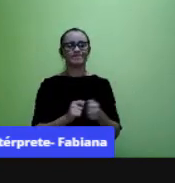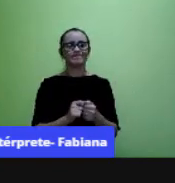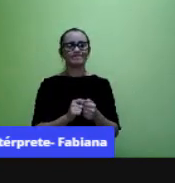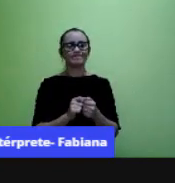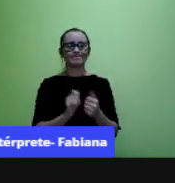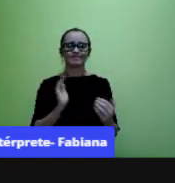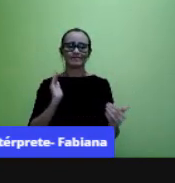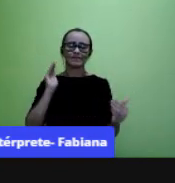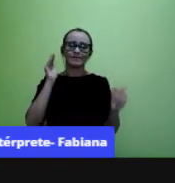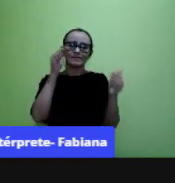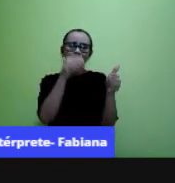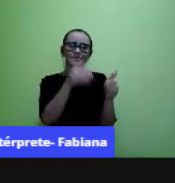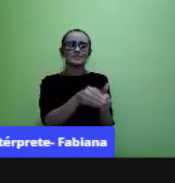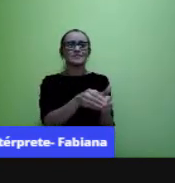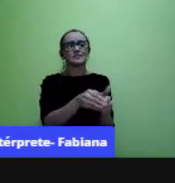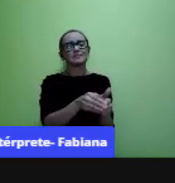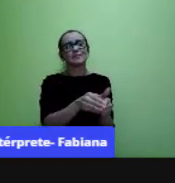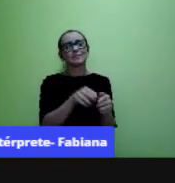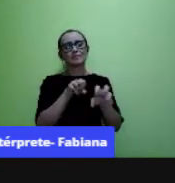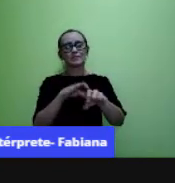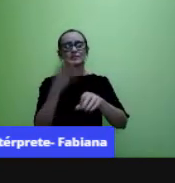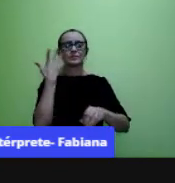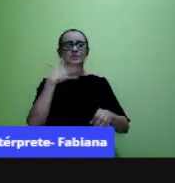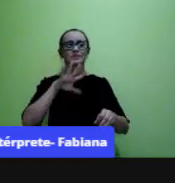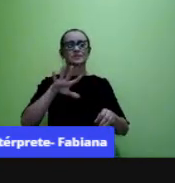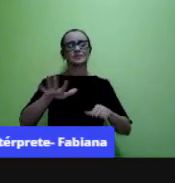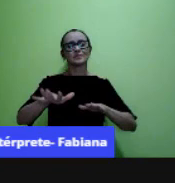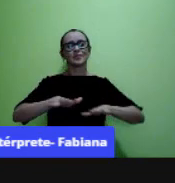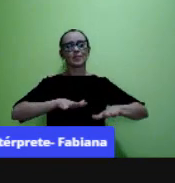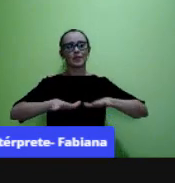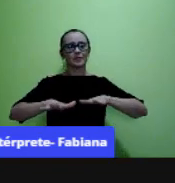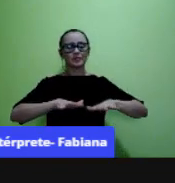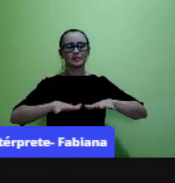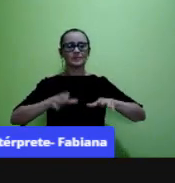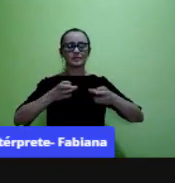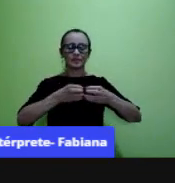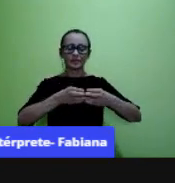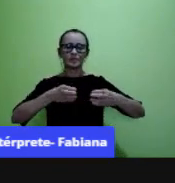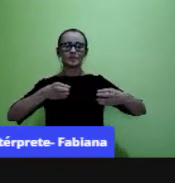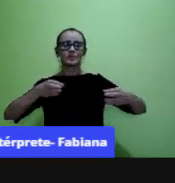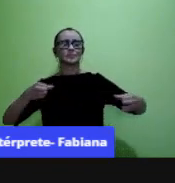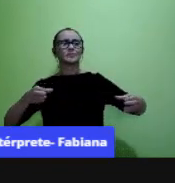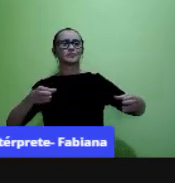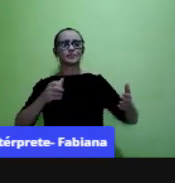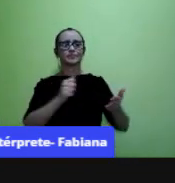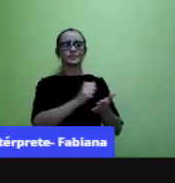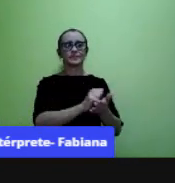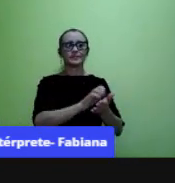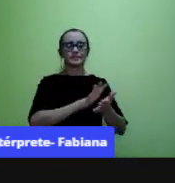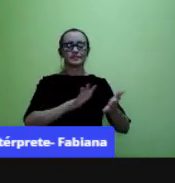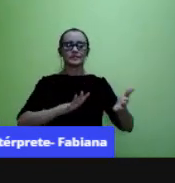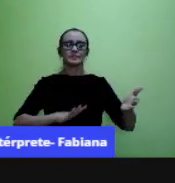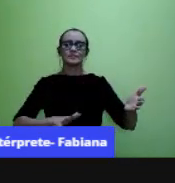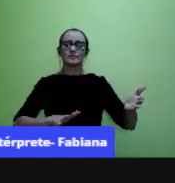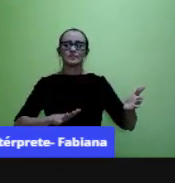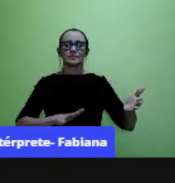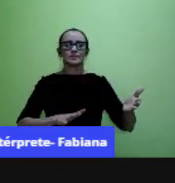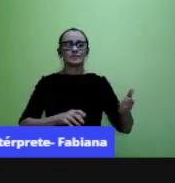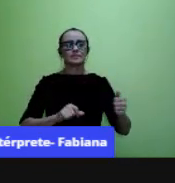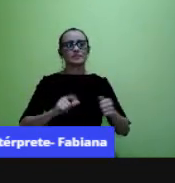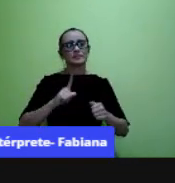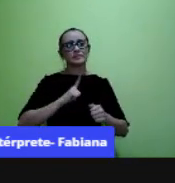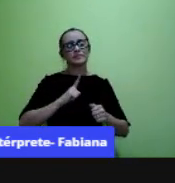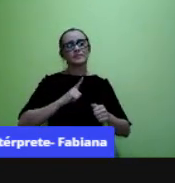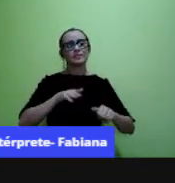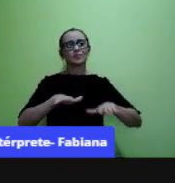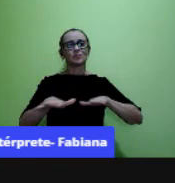infantil é o movimento. Então, a maioria, o maior percentual tem que ser de atividades que trabalhem a questão do